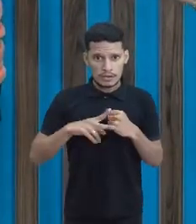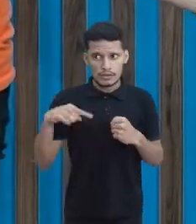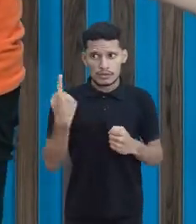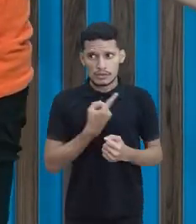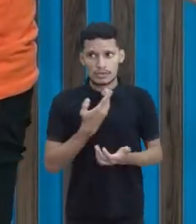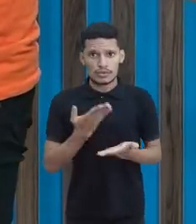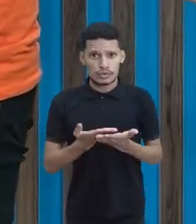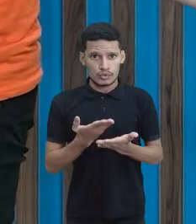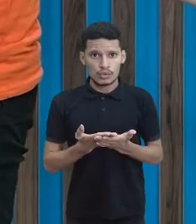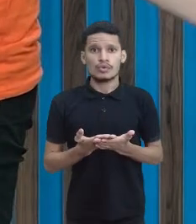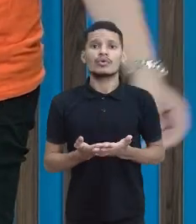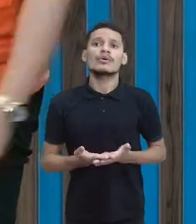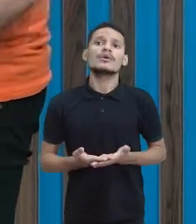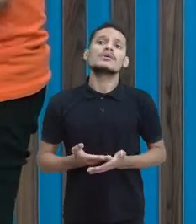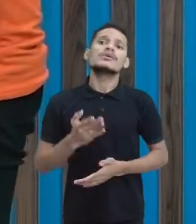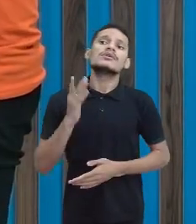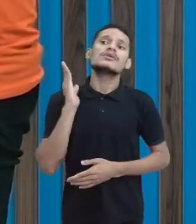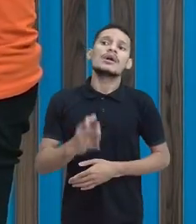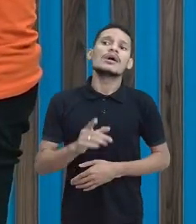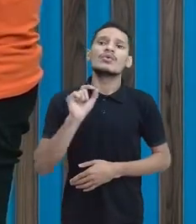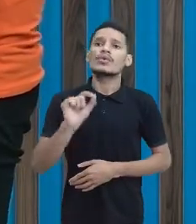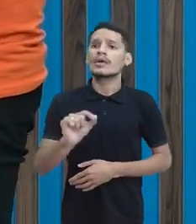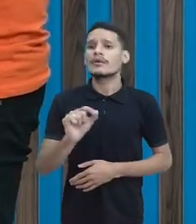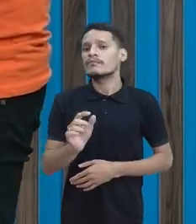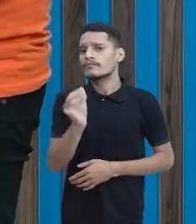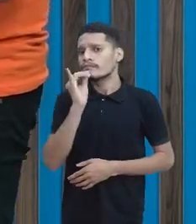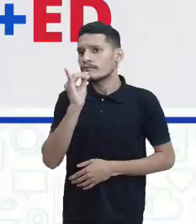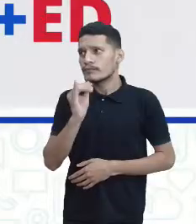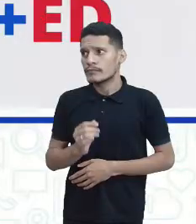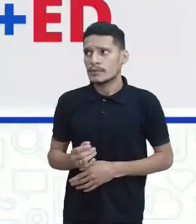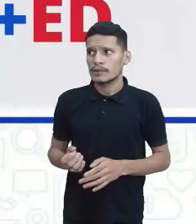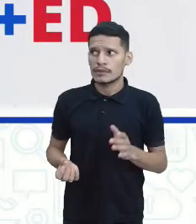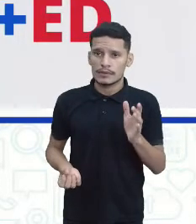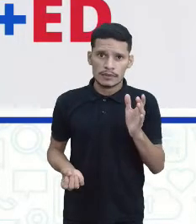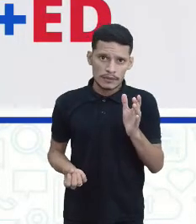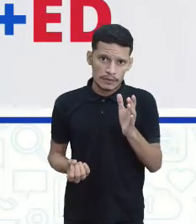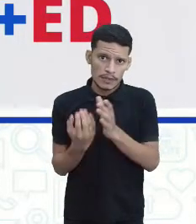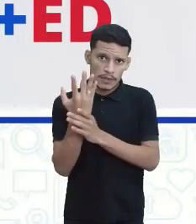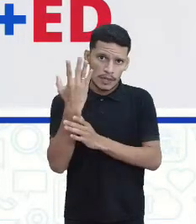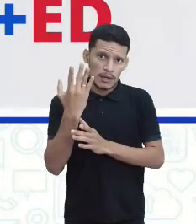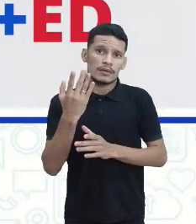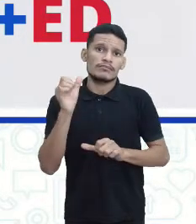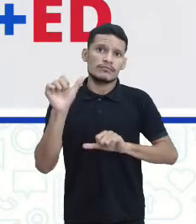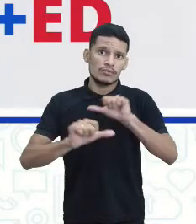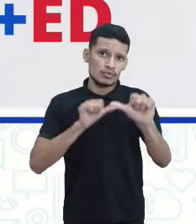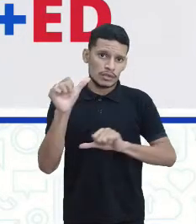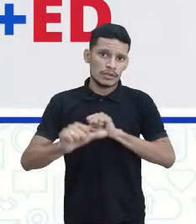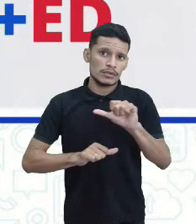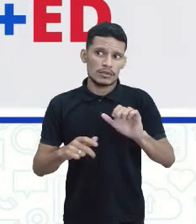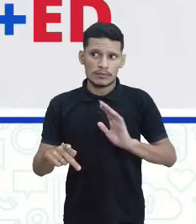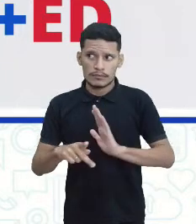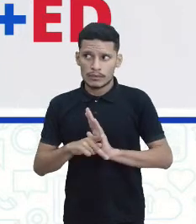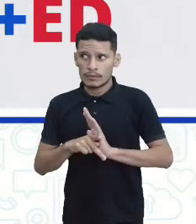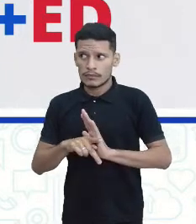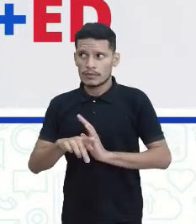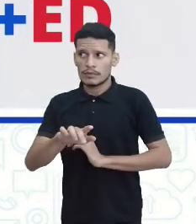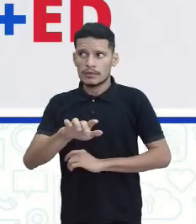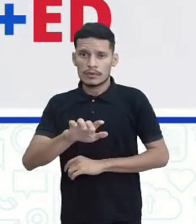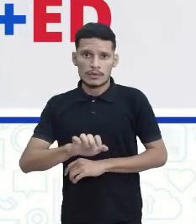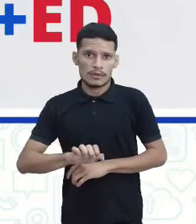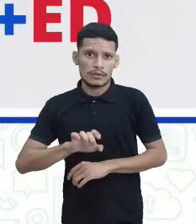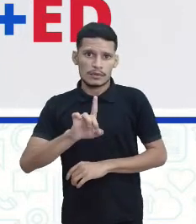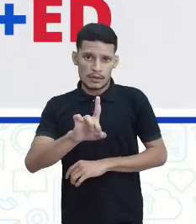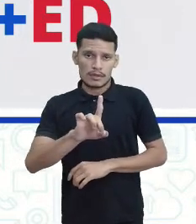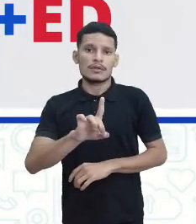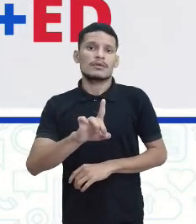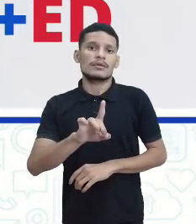esses tempos verbais, eles estão sujeitos a sofrer alteração com o nosso ED, para colocar